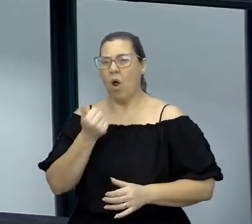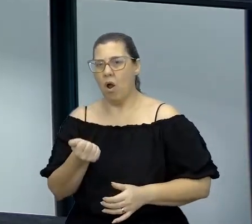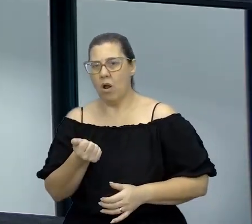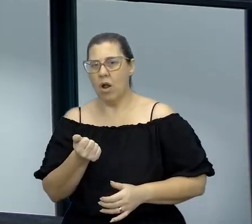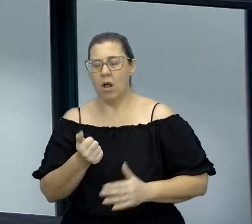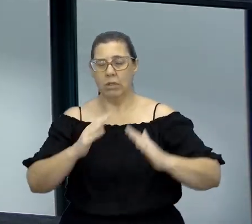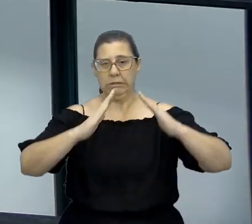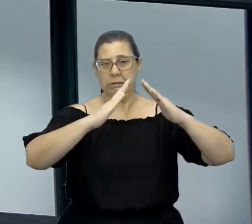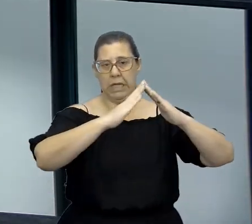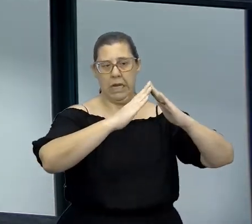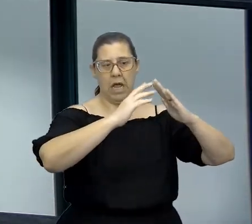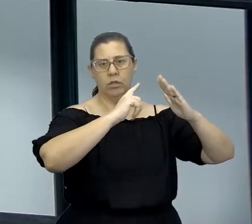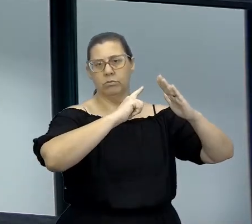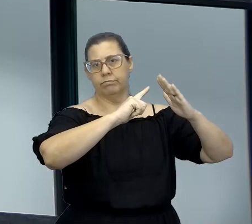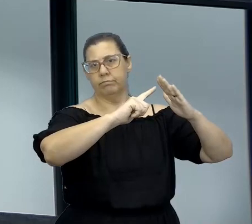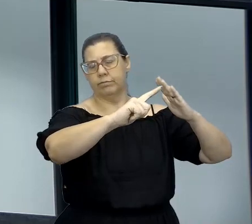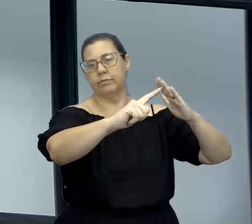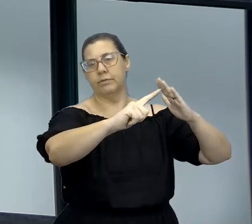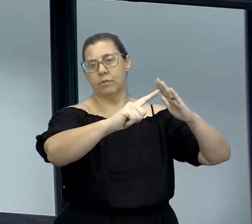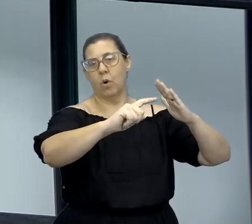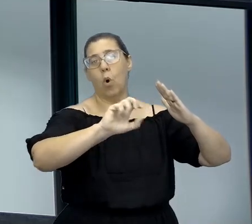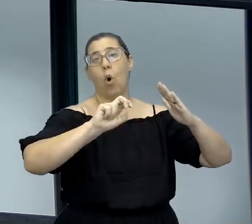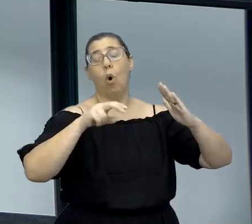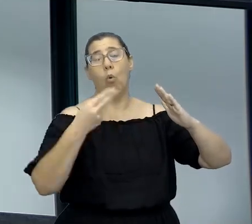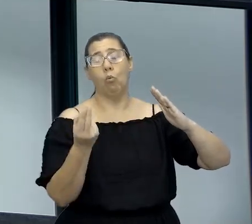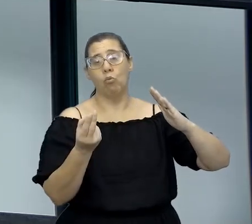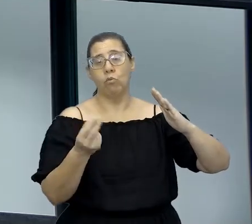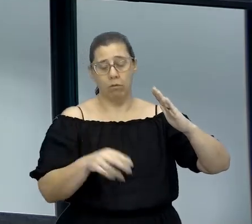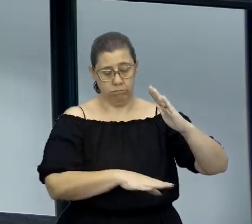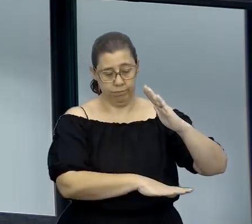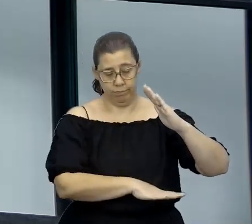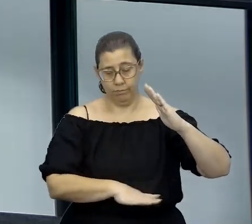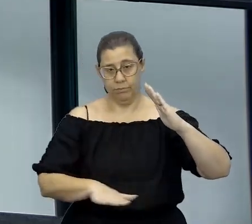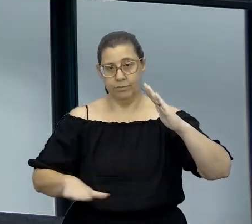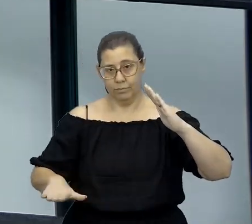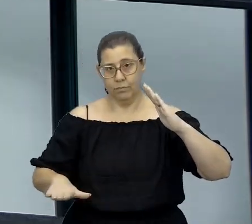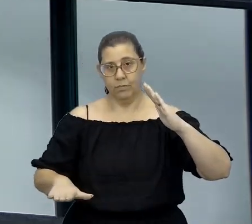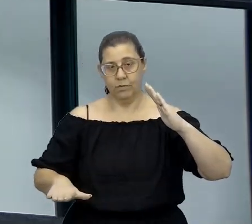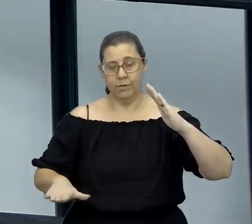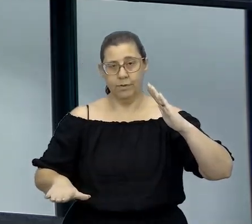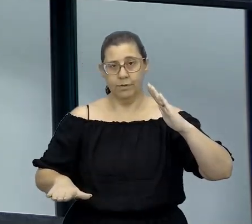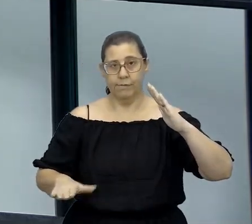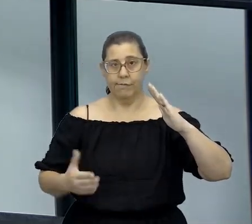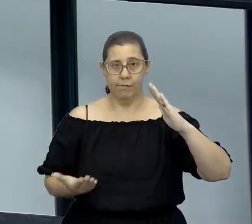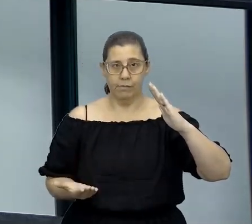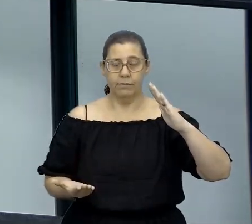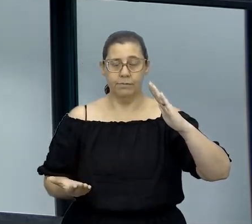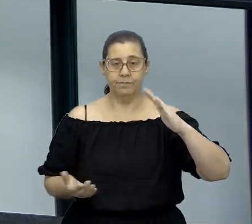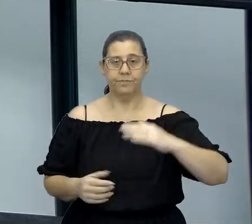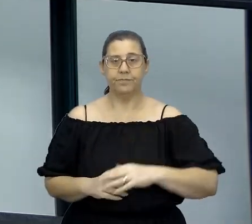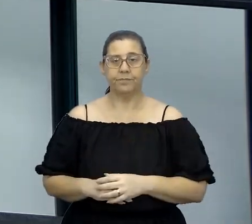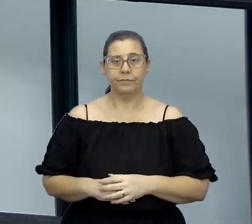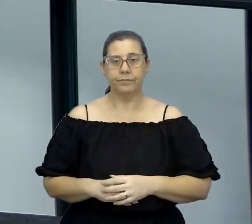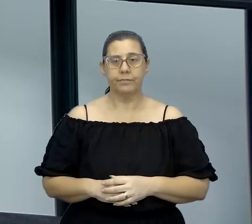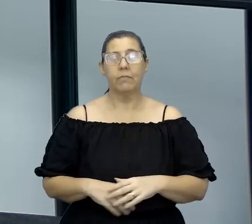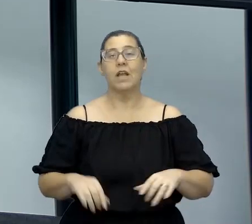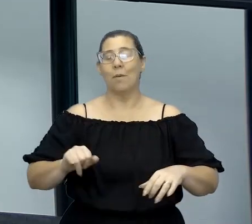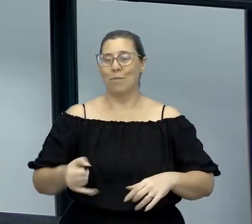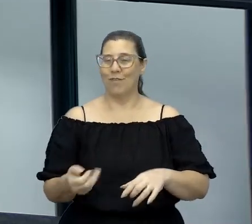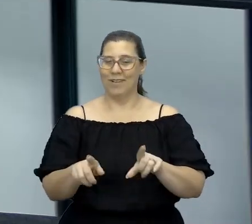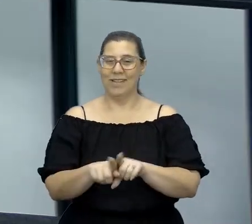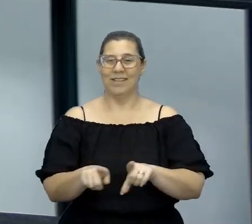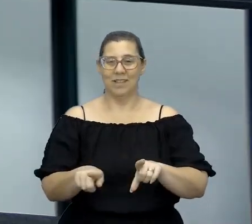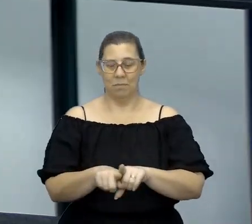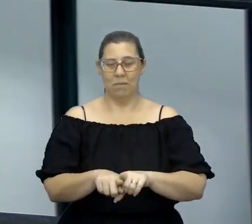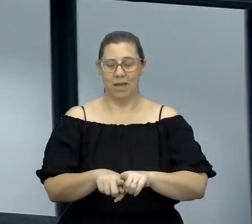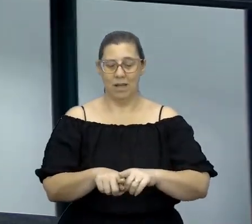é no telhado da casa, em cima da casa, ou no chão, no solo, né? Que aproveitaria